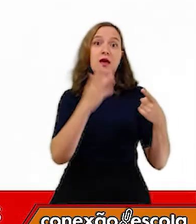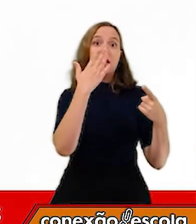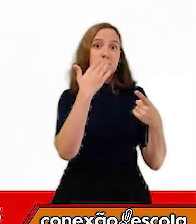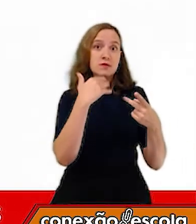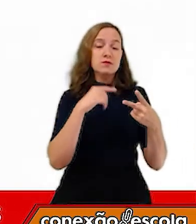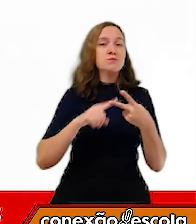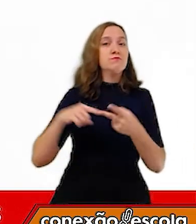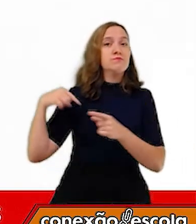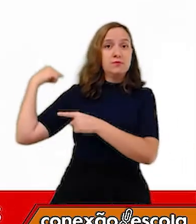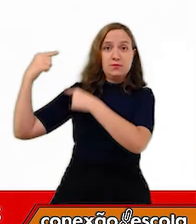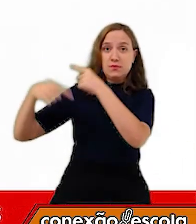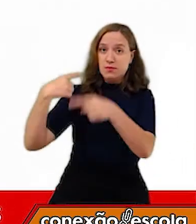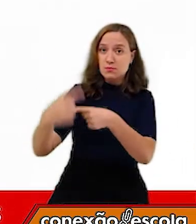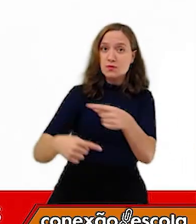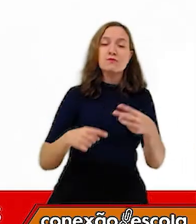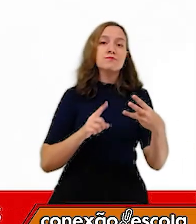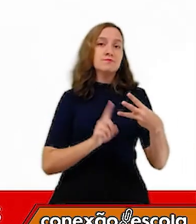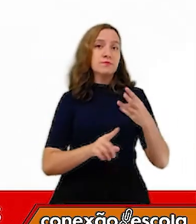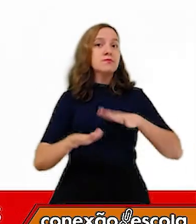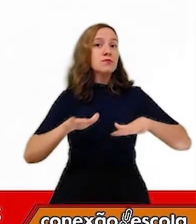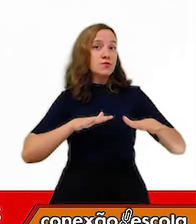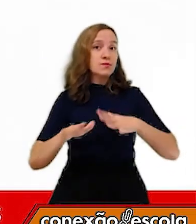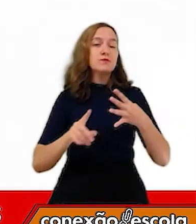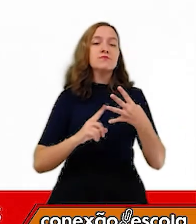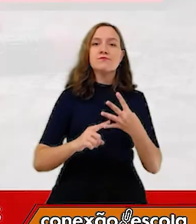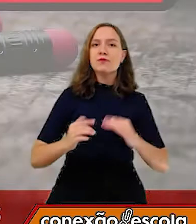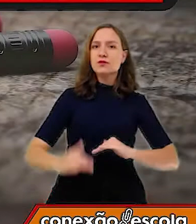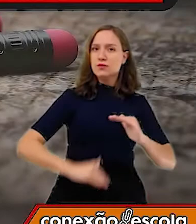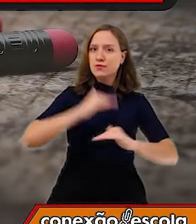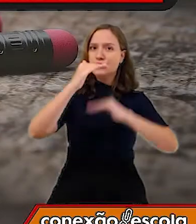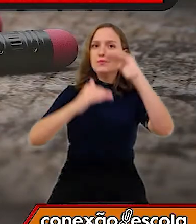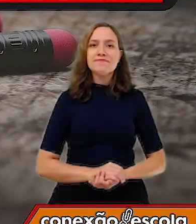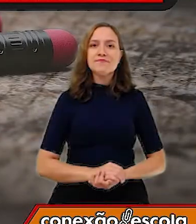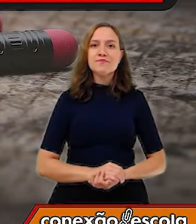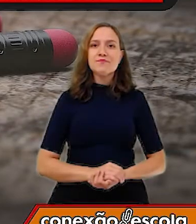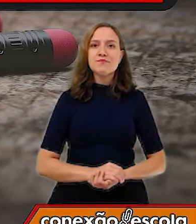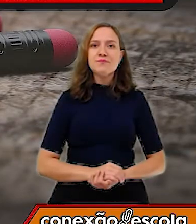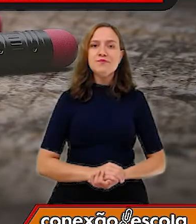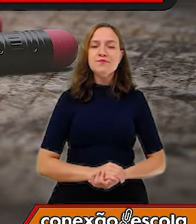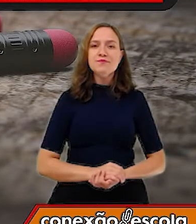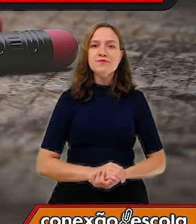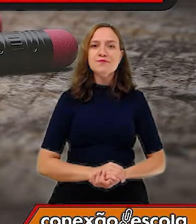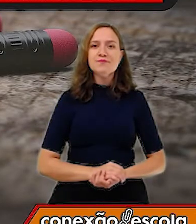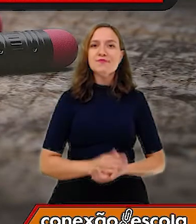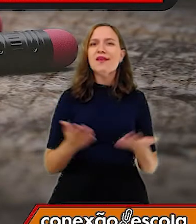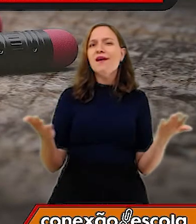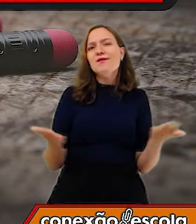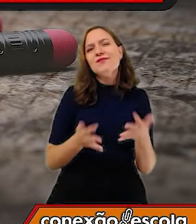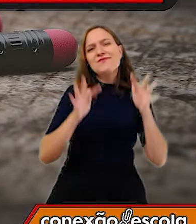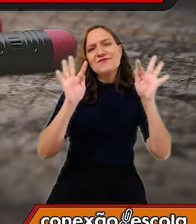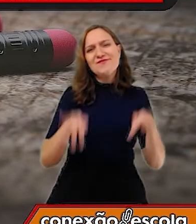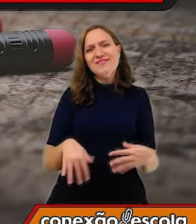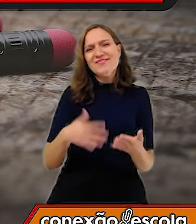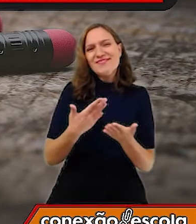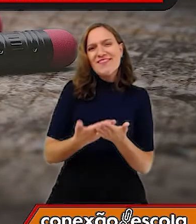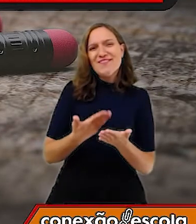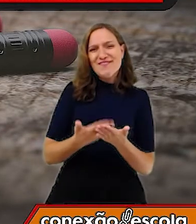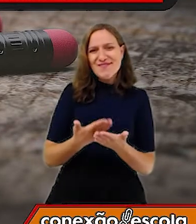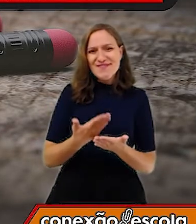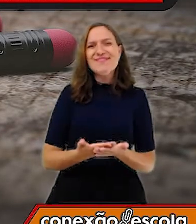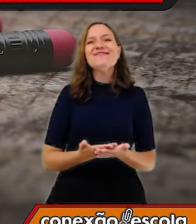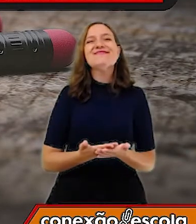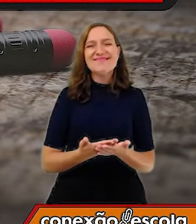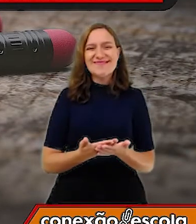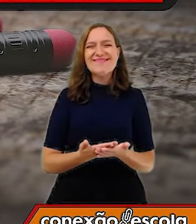Alimentação, reprodução, movimento e desenvolvimento. chegamos ao fim da nossa aula